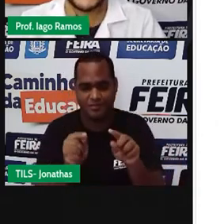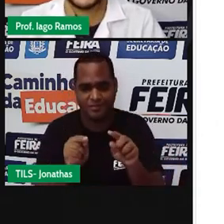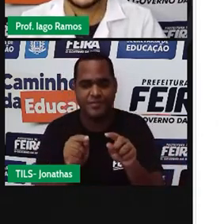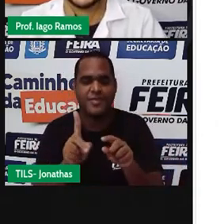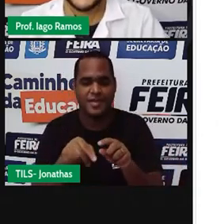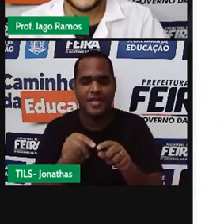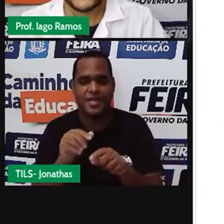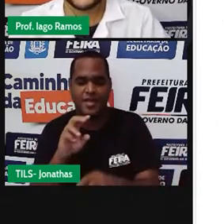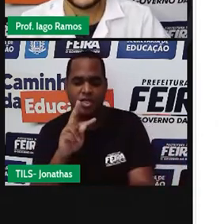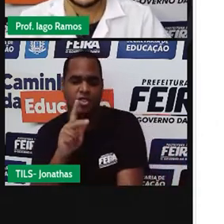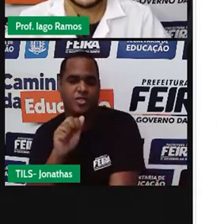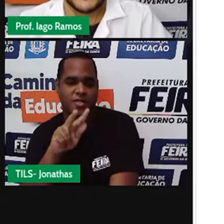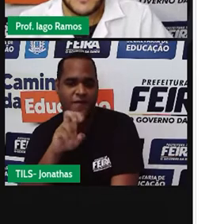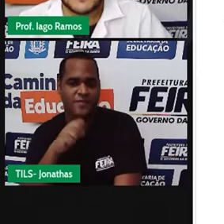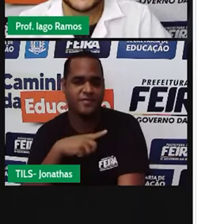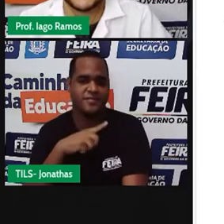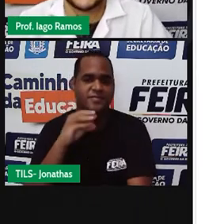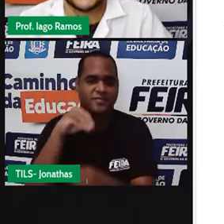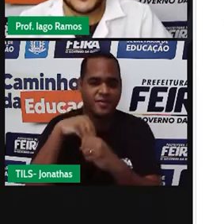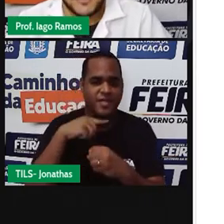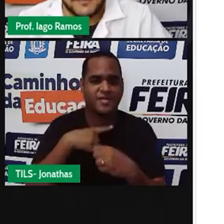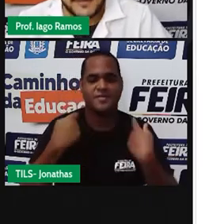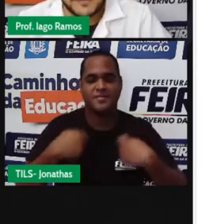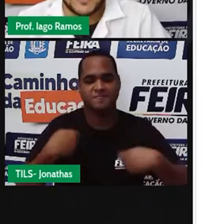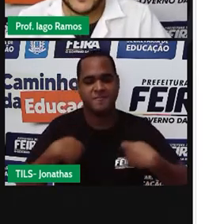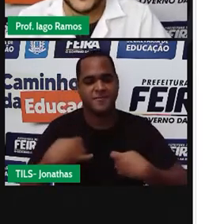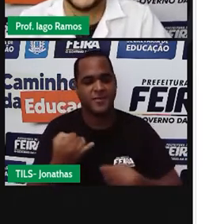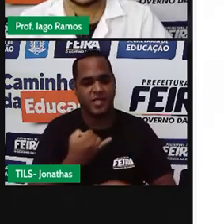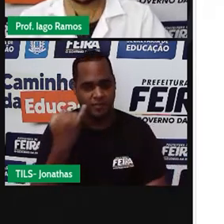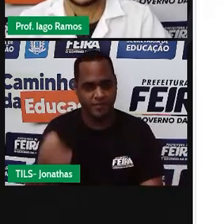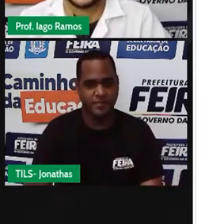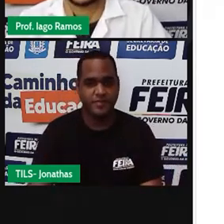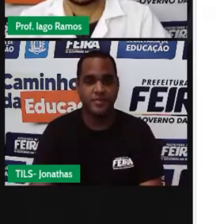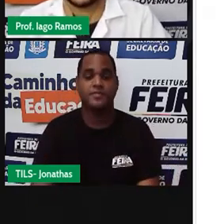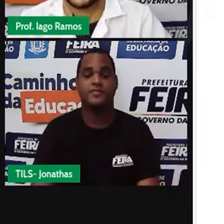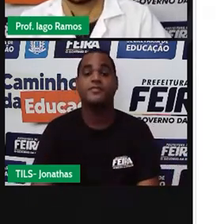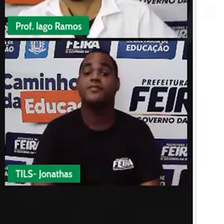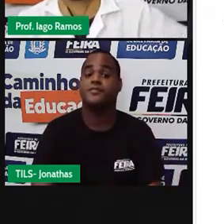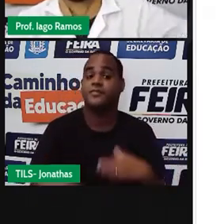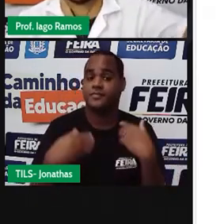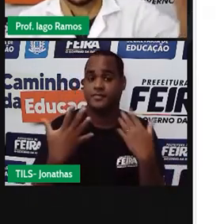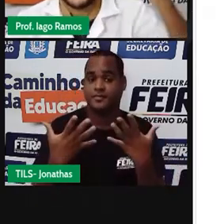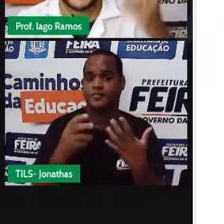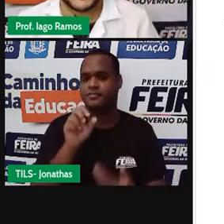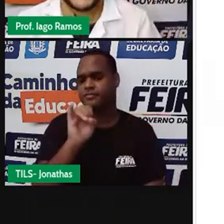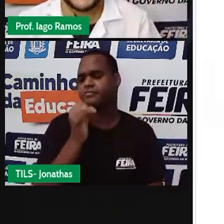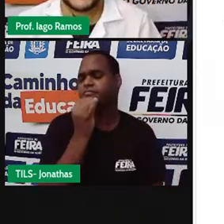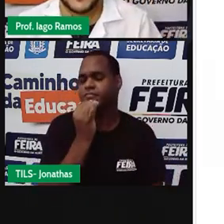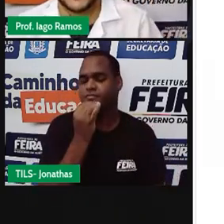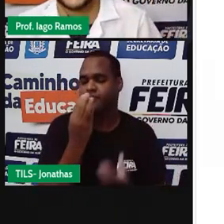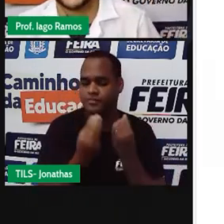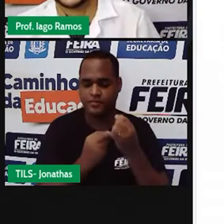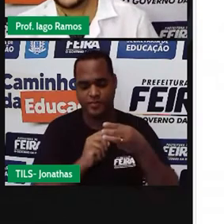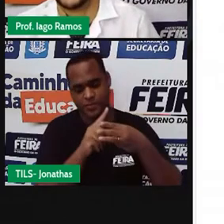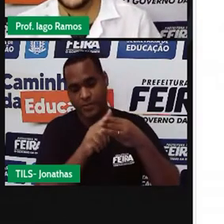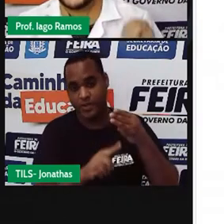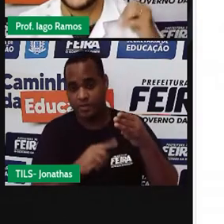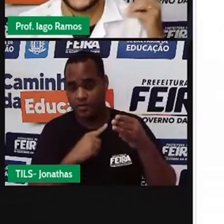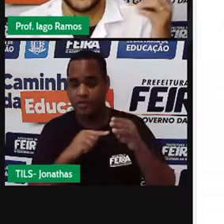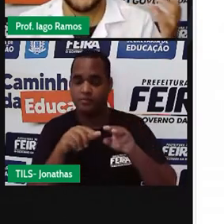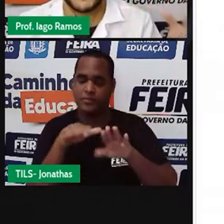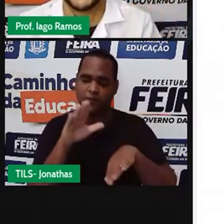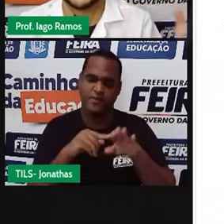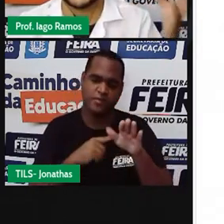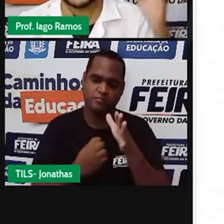que sobraram dentro das chaves isso se tiver os três às vezes